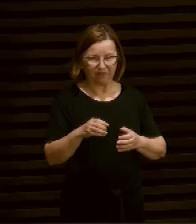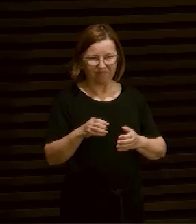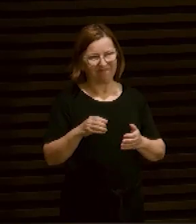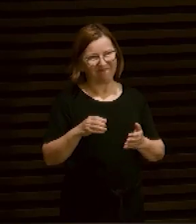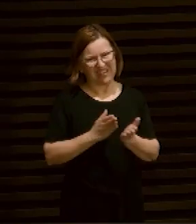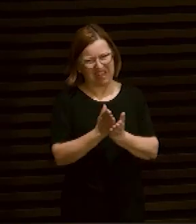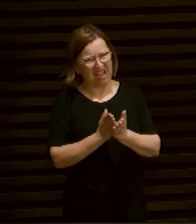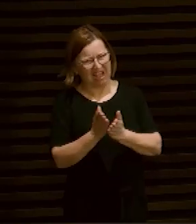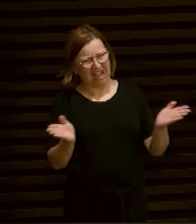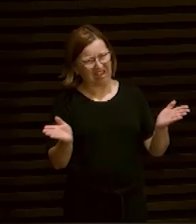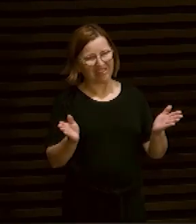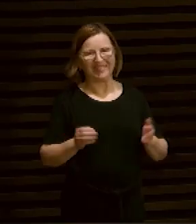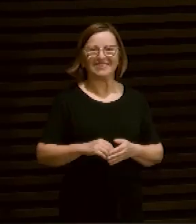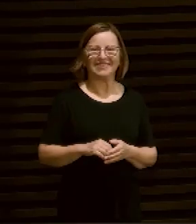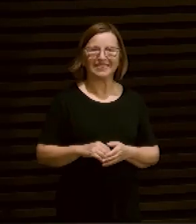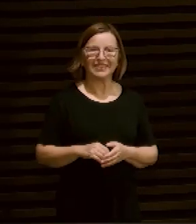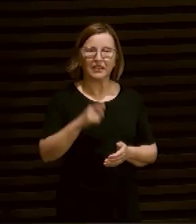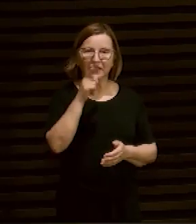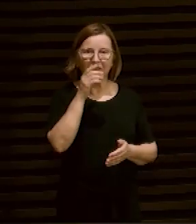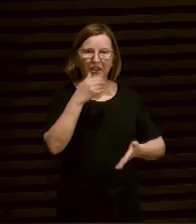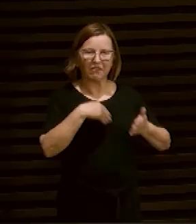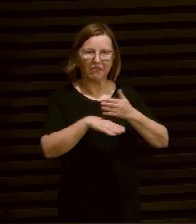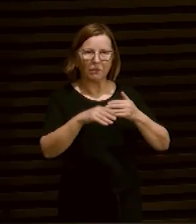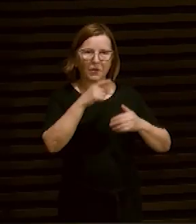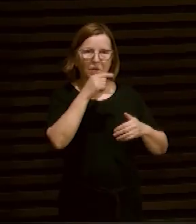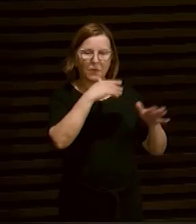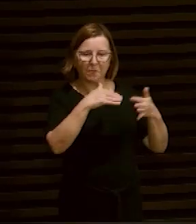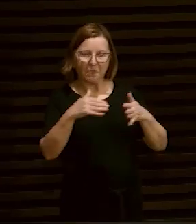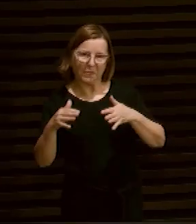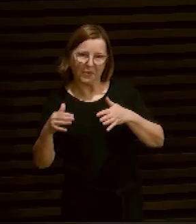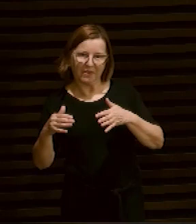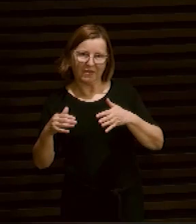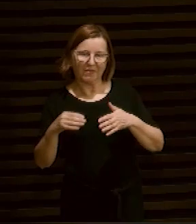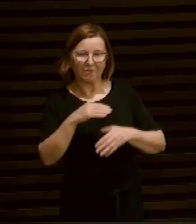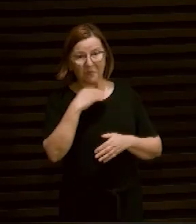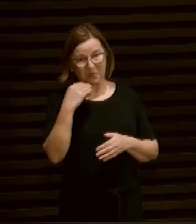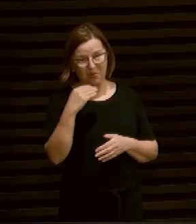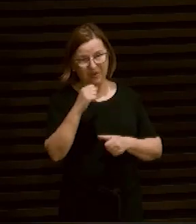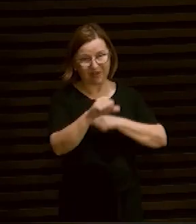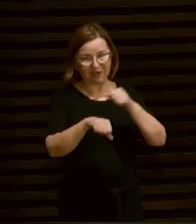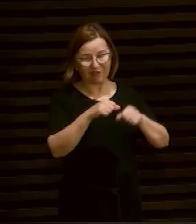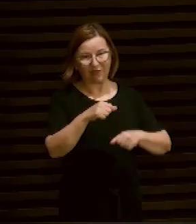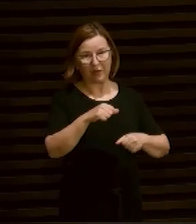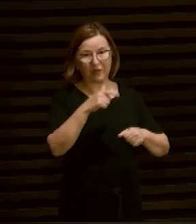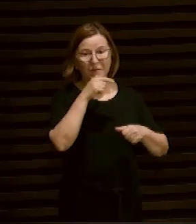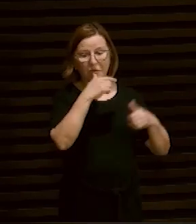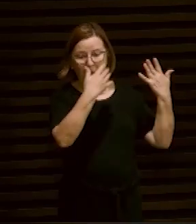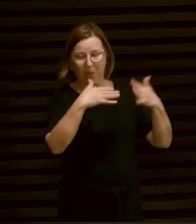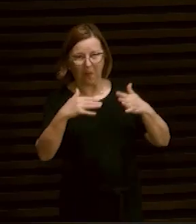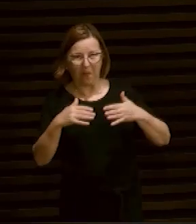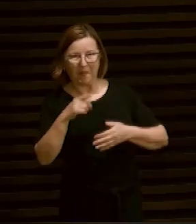Morto. E ele se torne um mar de água doce. Toda essa figura